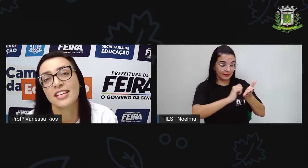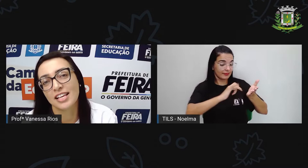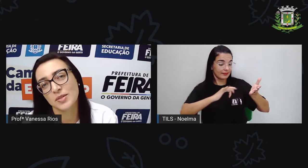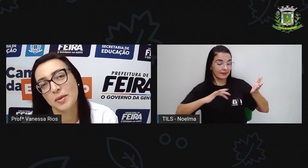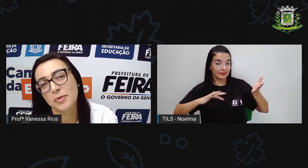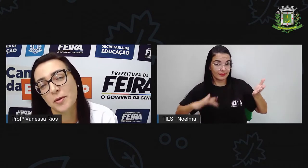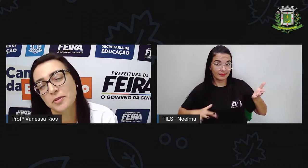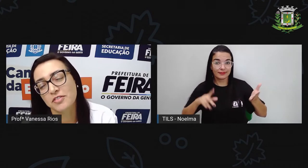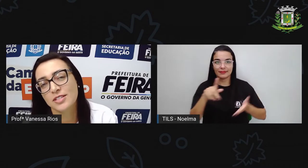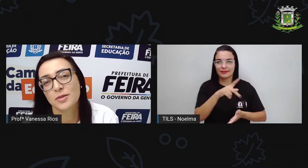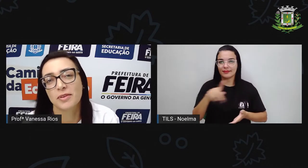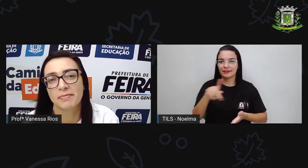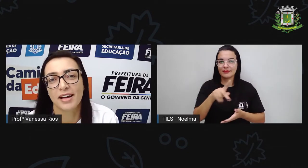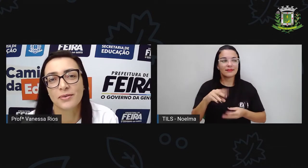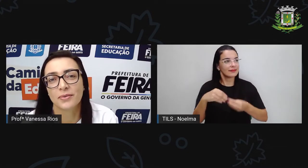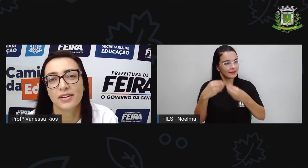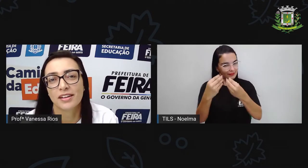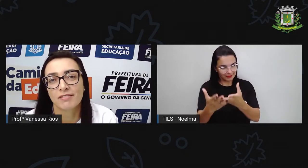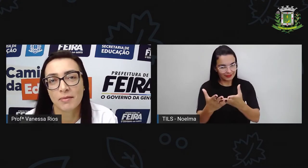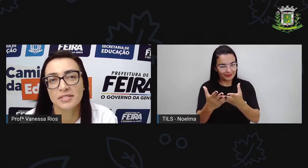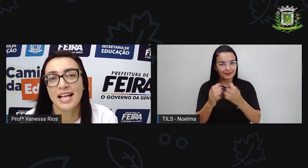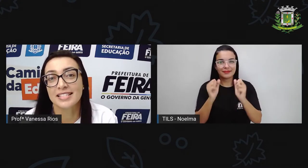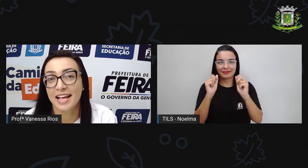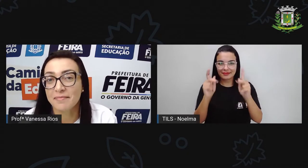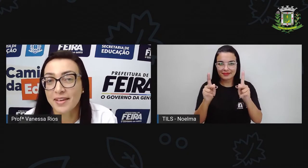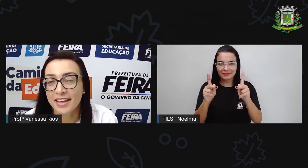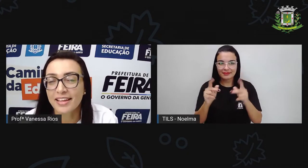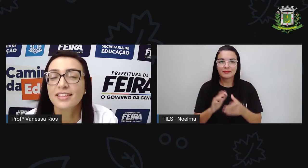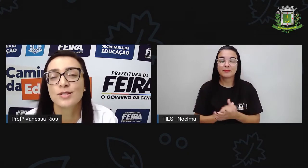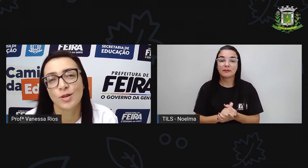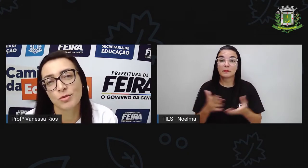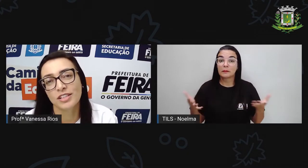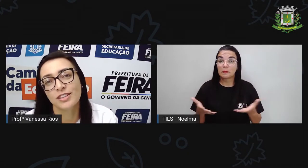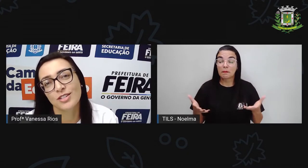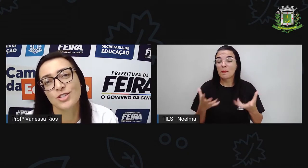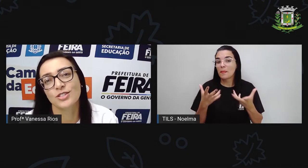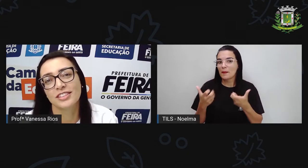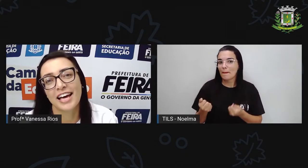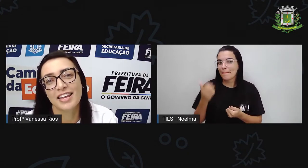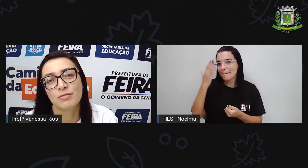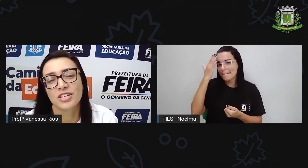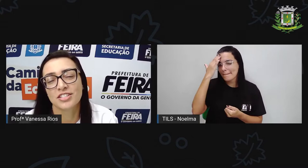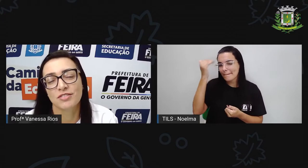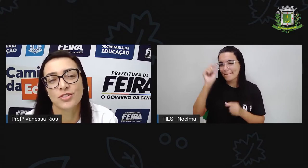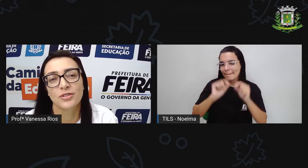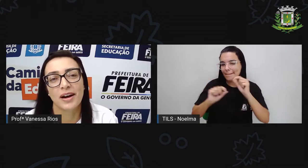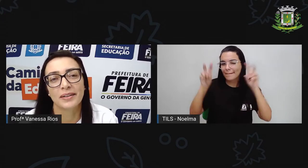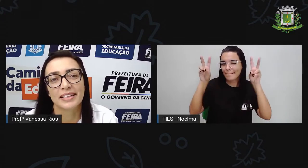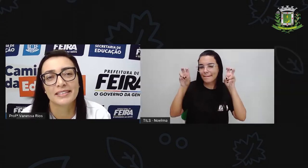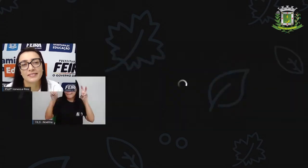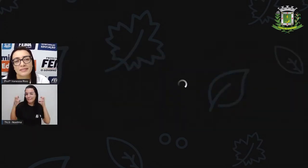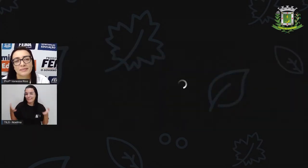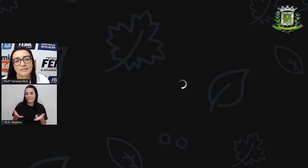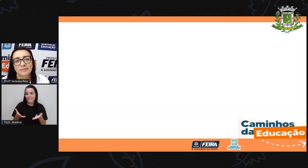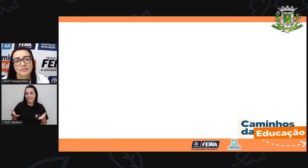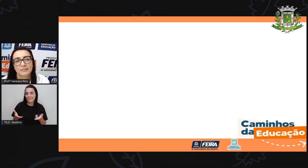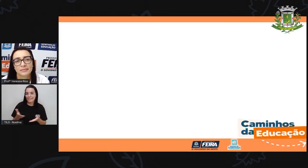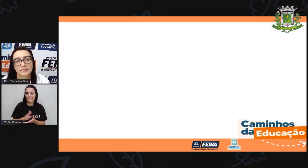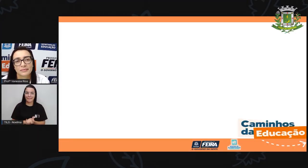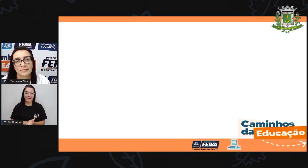atividades que a sua própria professora preparou. Vamos lá saber sobre o que nós estudaremos nesta videoaula.